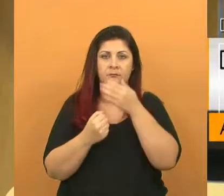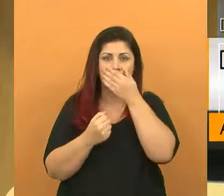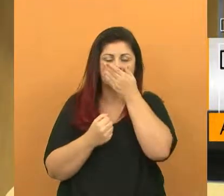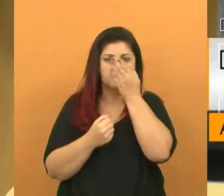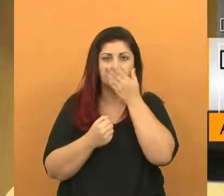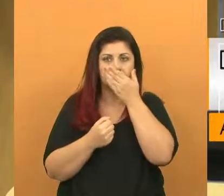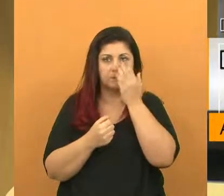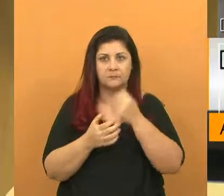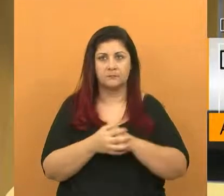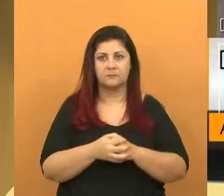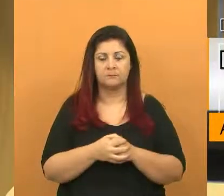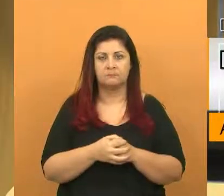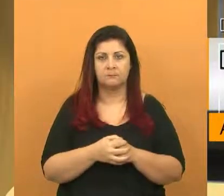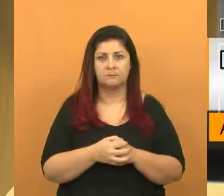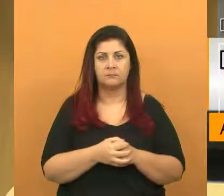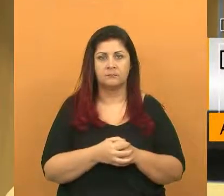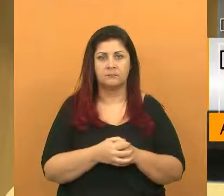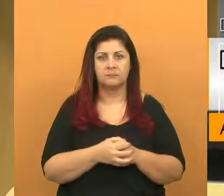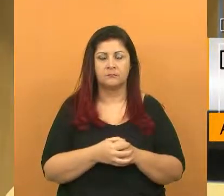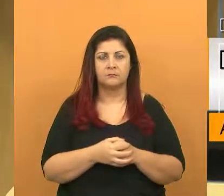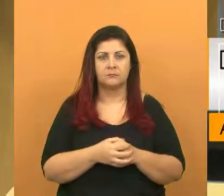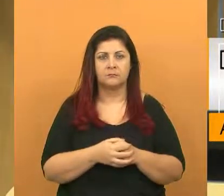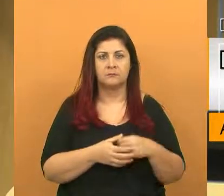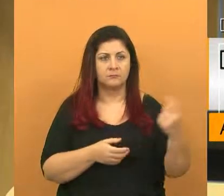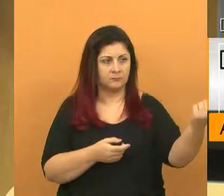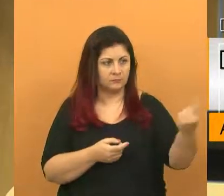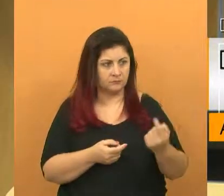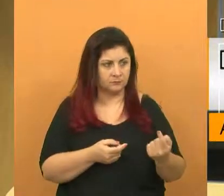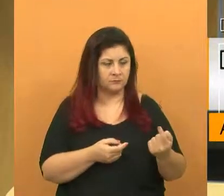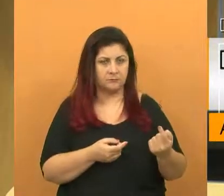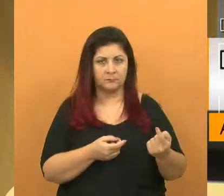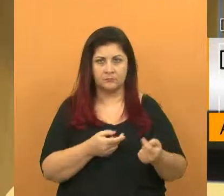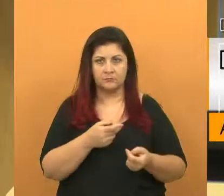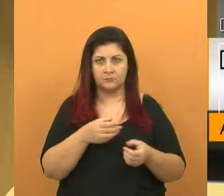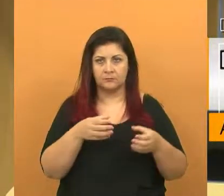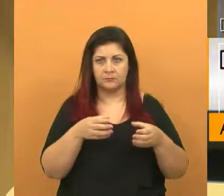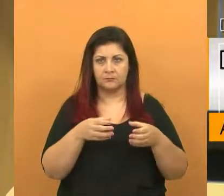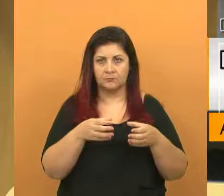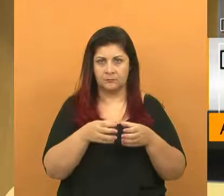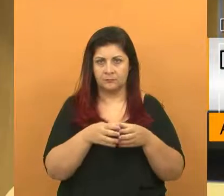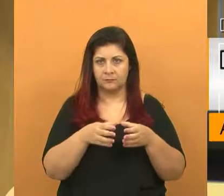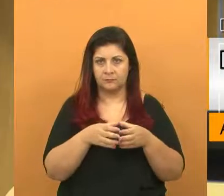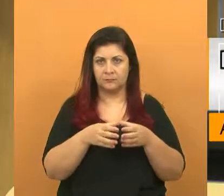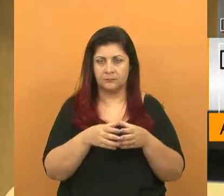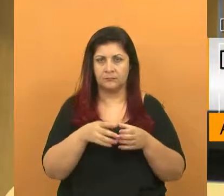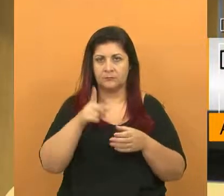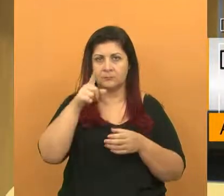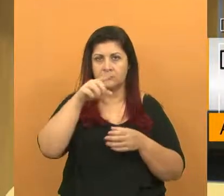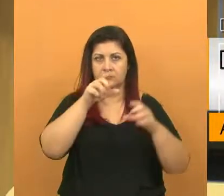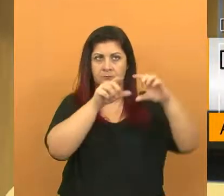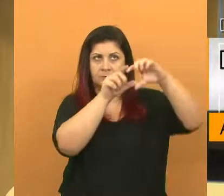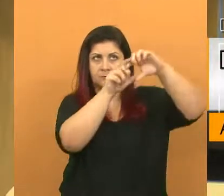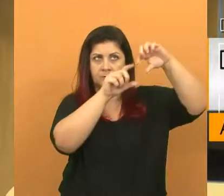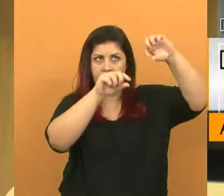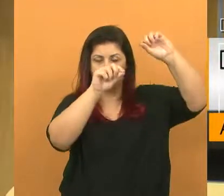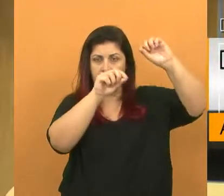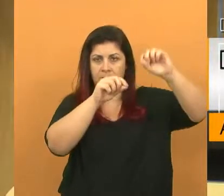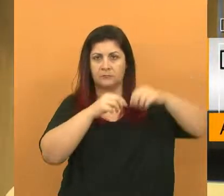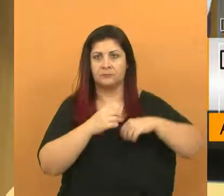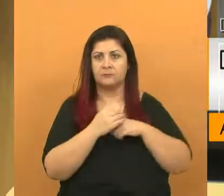fomos procurados em nosso gabinete pela sub-prefeitura do parque meia lua para que